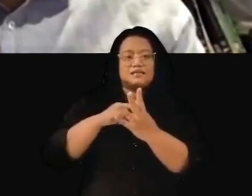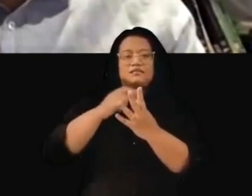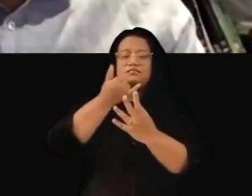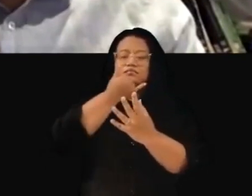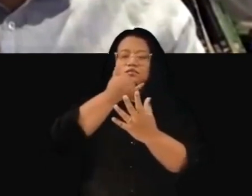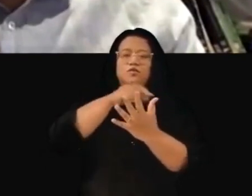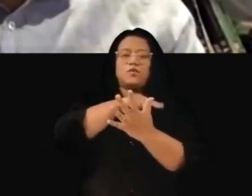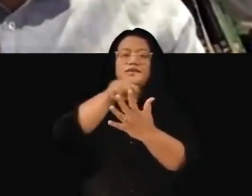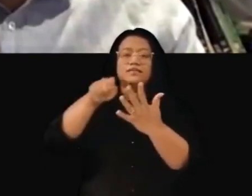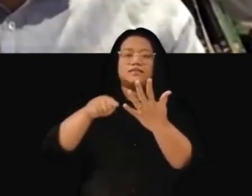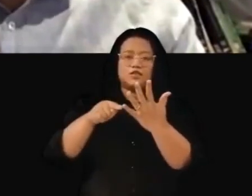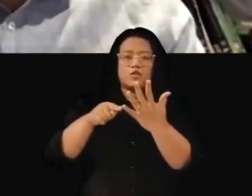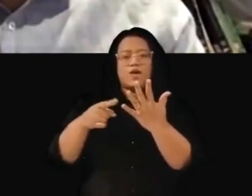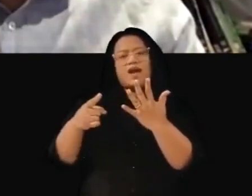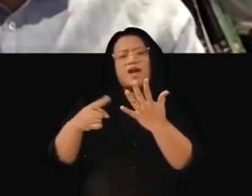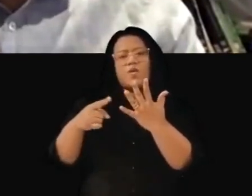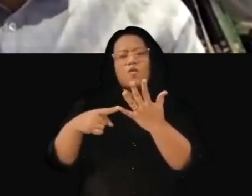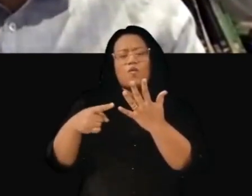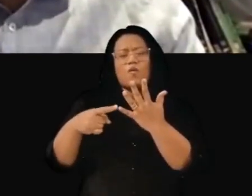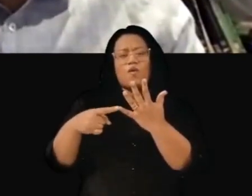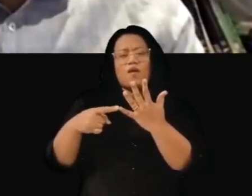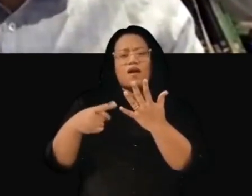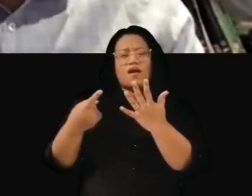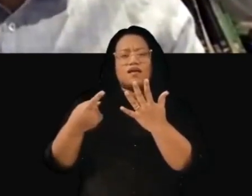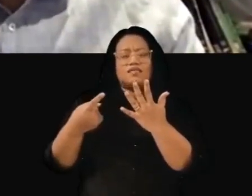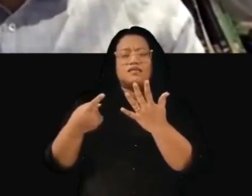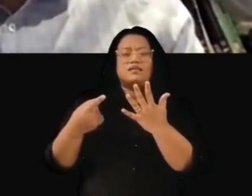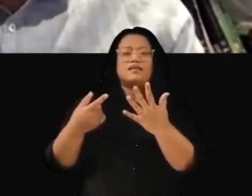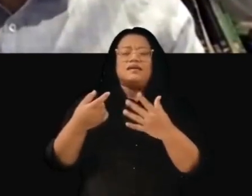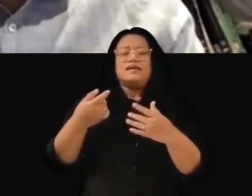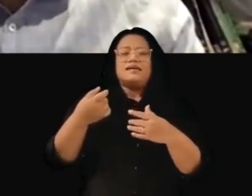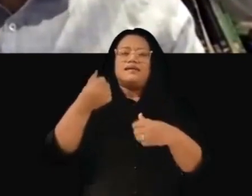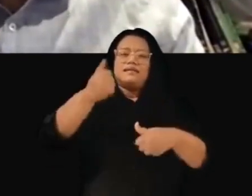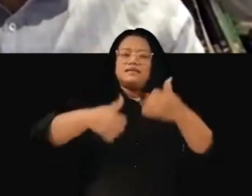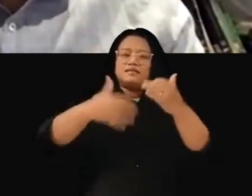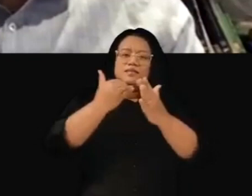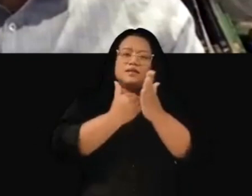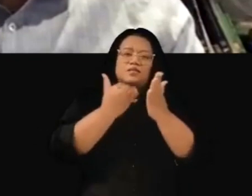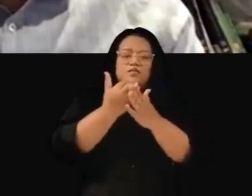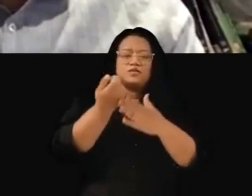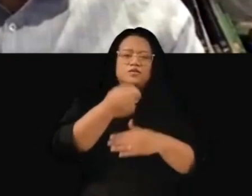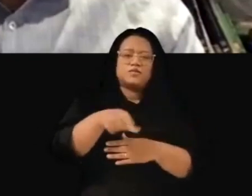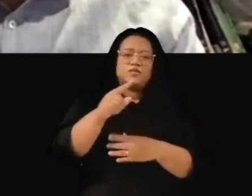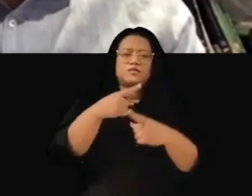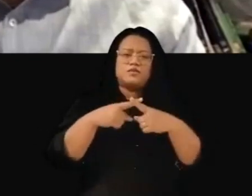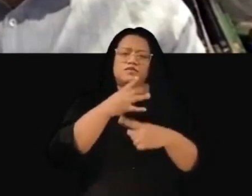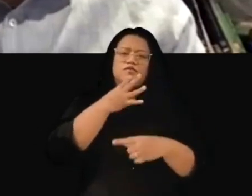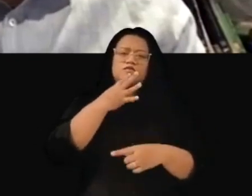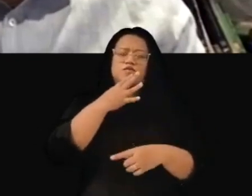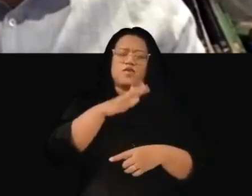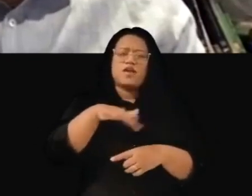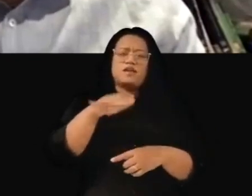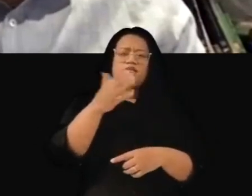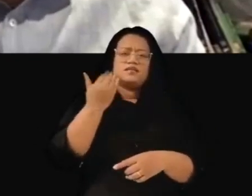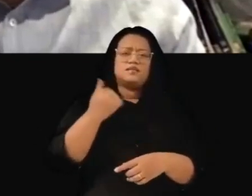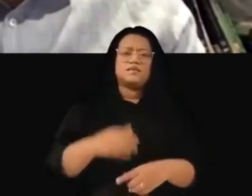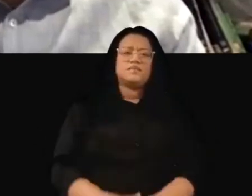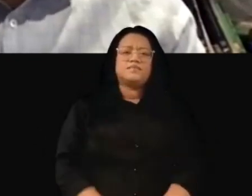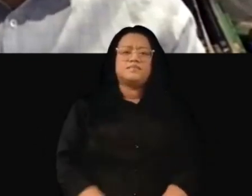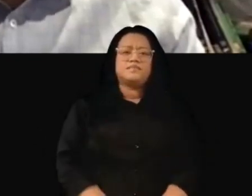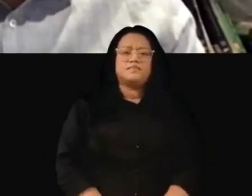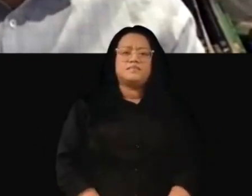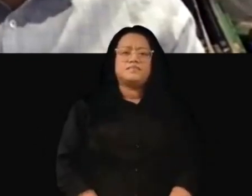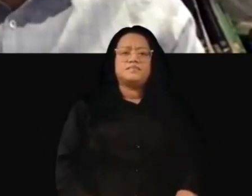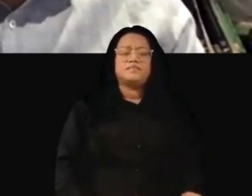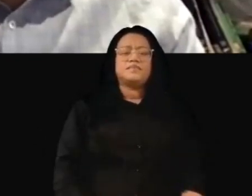a quarta eu não precise falar muito, porque, afinal de contas, os senhores conhecem muito bem o Sistema Nacional do Meio Ambiente, as senhoras também, então... Mas organizar, né, o